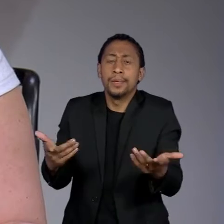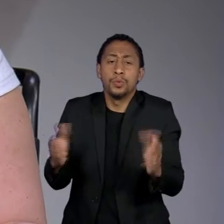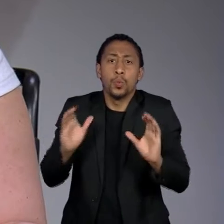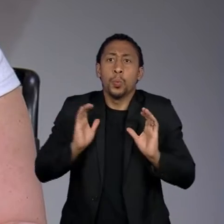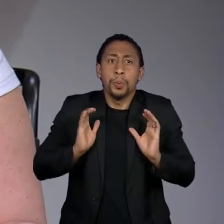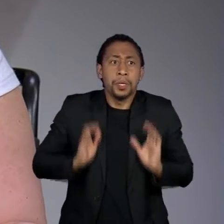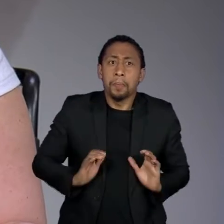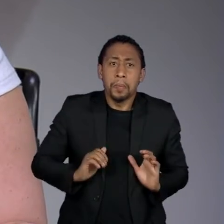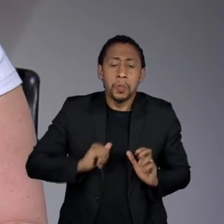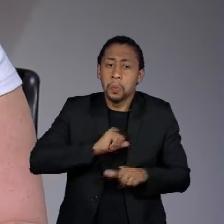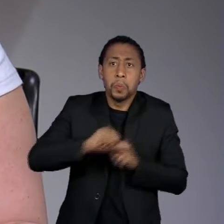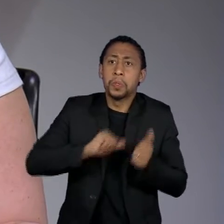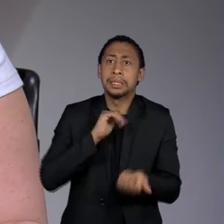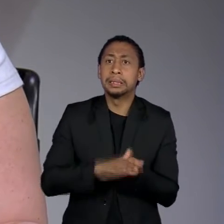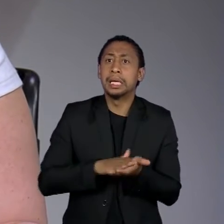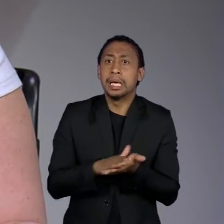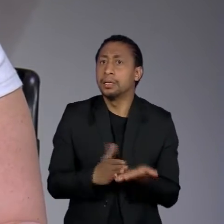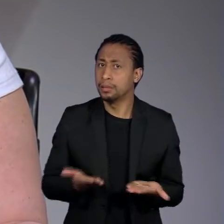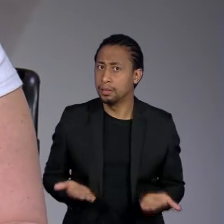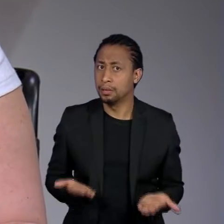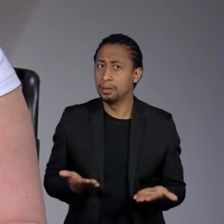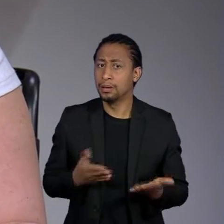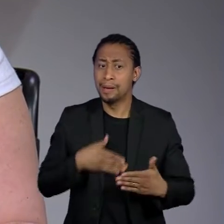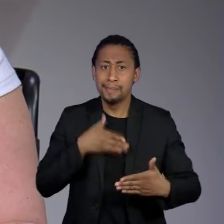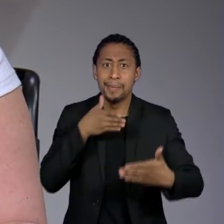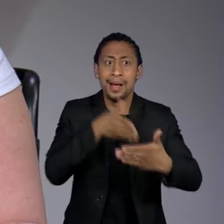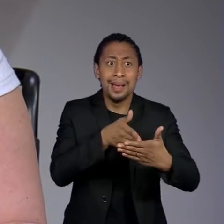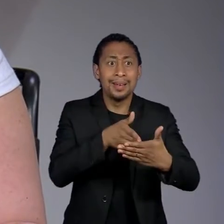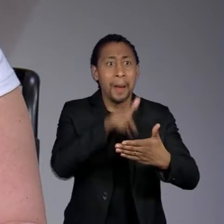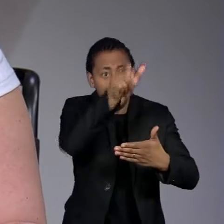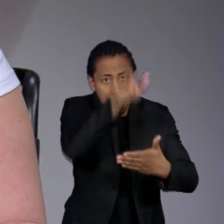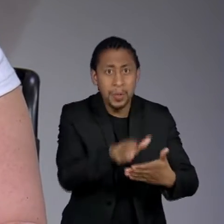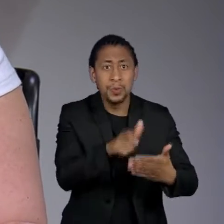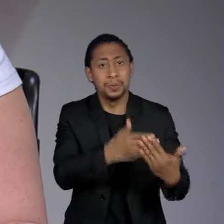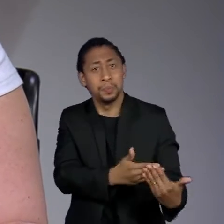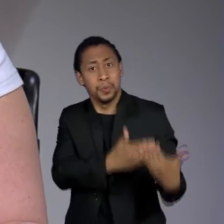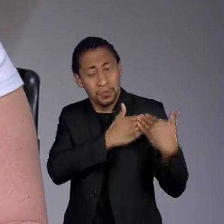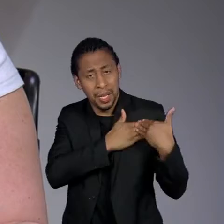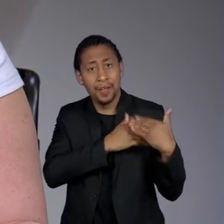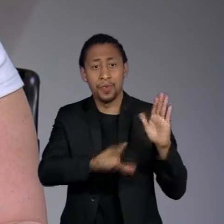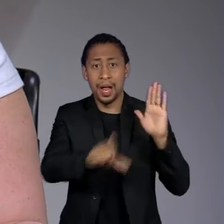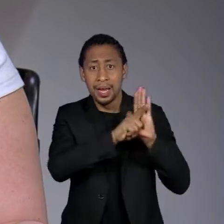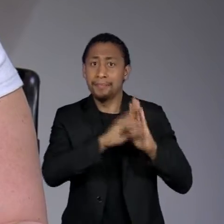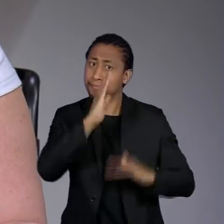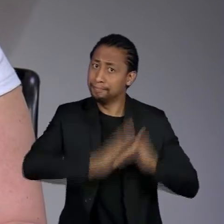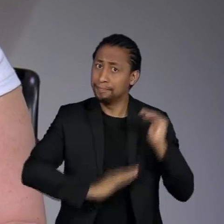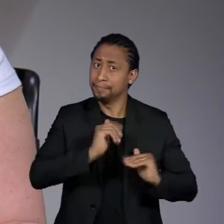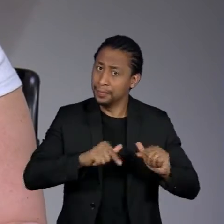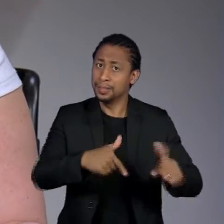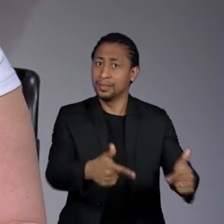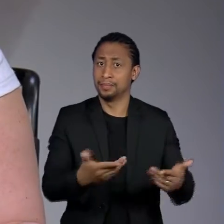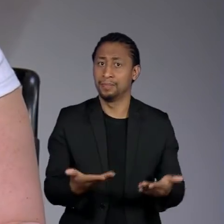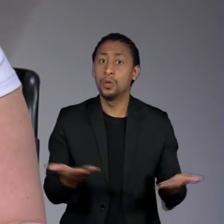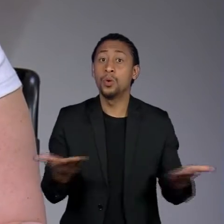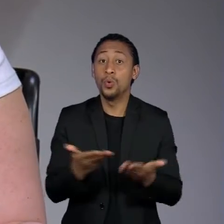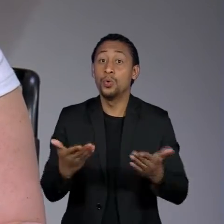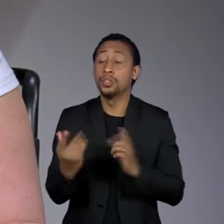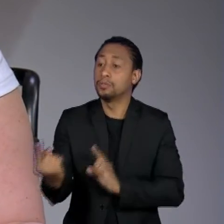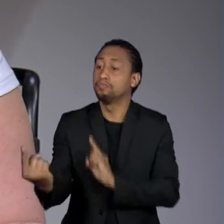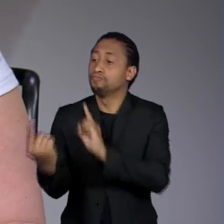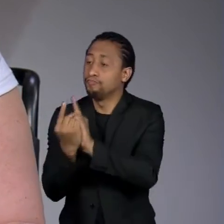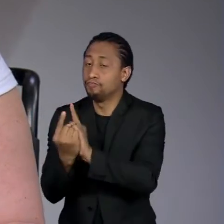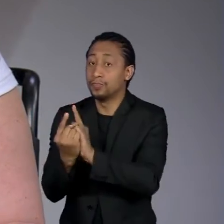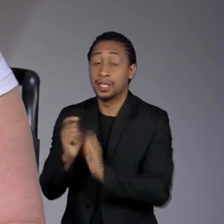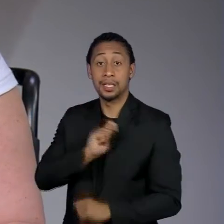barreiras atitudinais, que é a barreira da pessoa que está operando a lei, por exemplo. Hoje a gente chega numa delegacia e não consegue fazer um BO